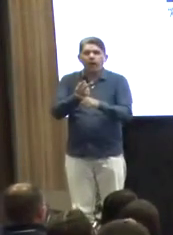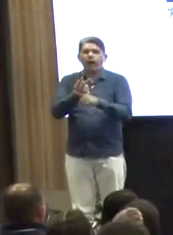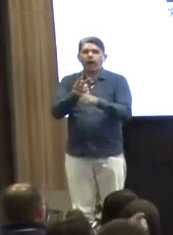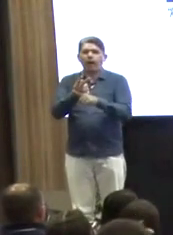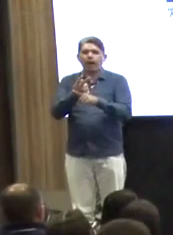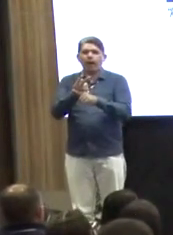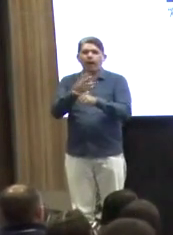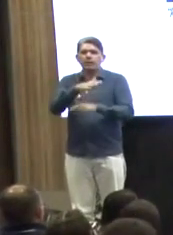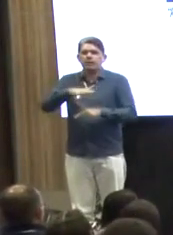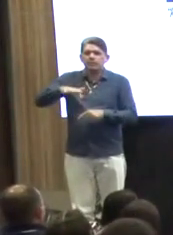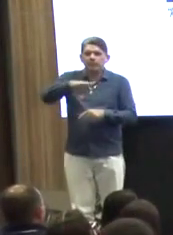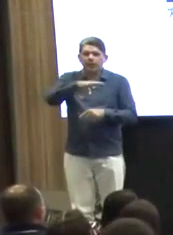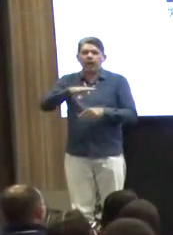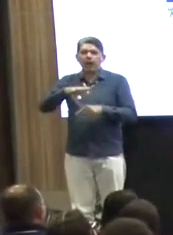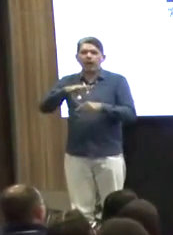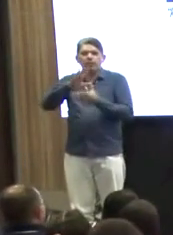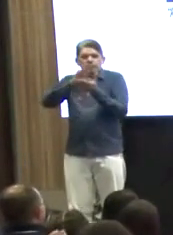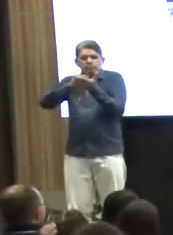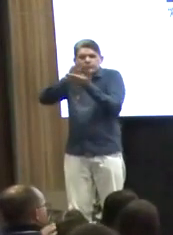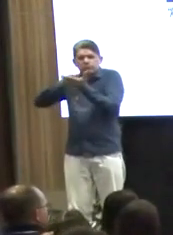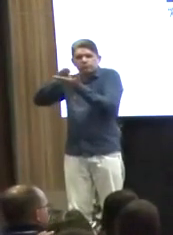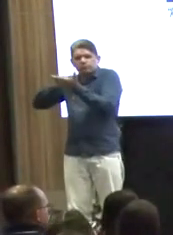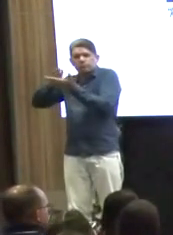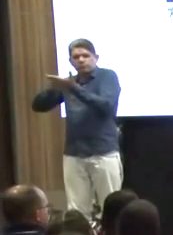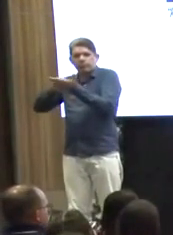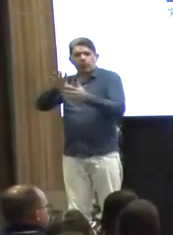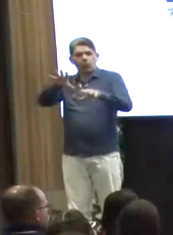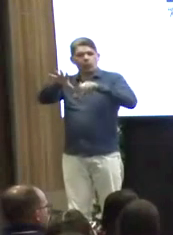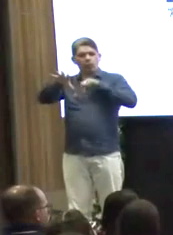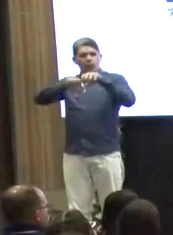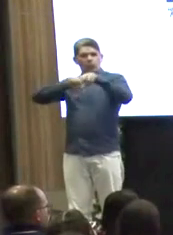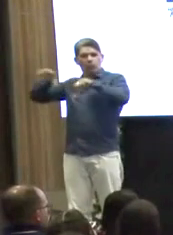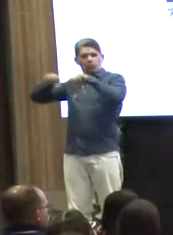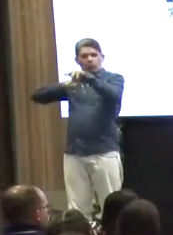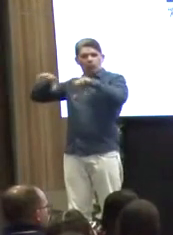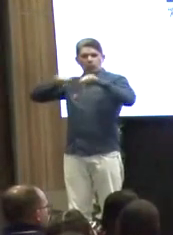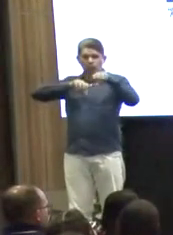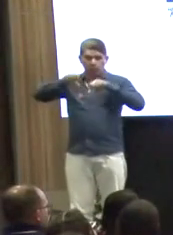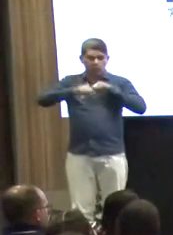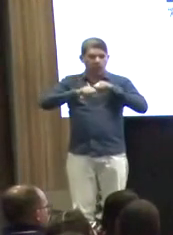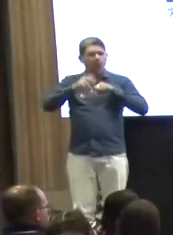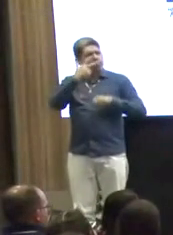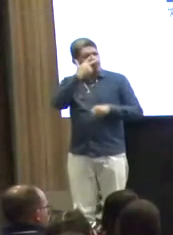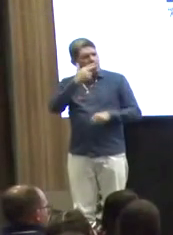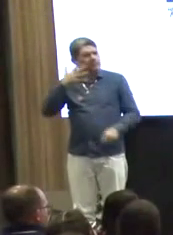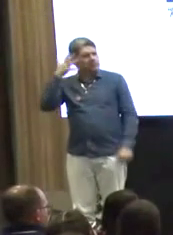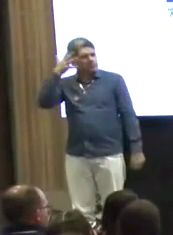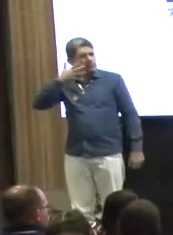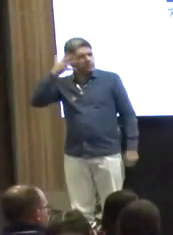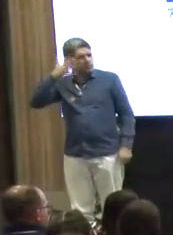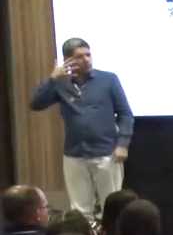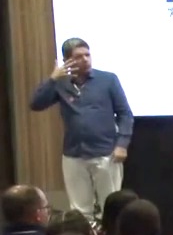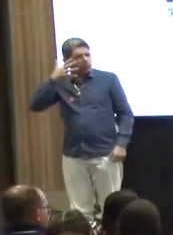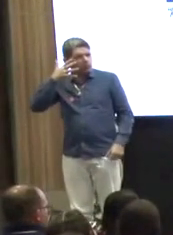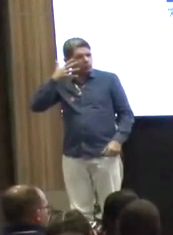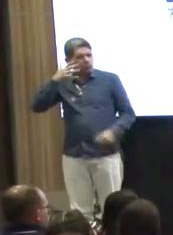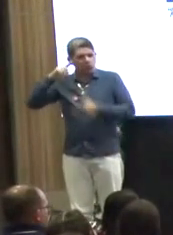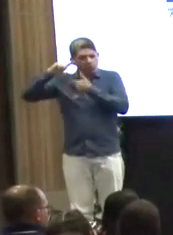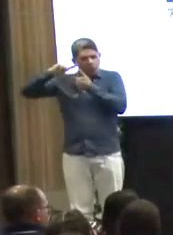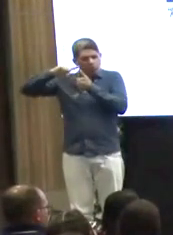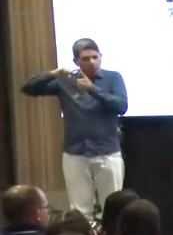não no movimento como um todo, mas a gente vai encontrar em diversas partes do mundo esse discurso bastante conservador. A ponto de, por